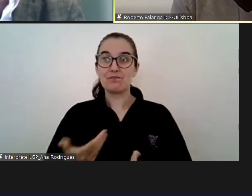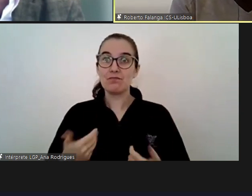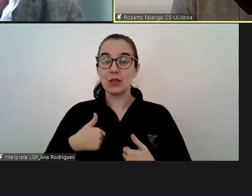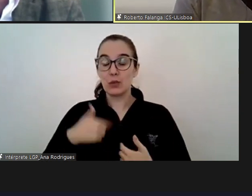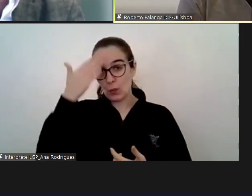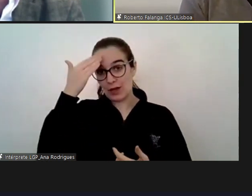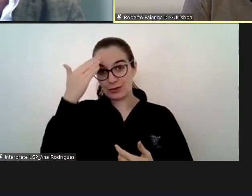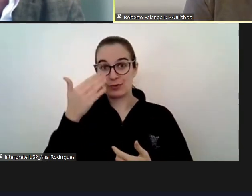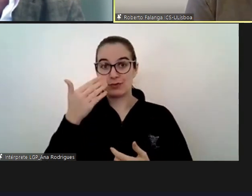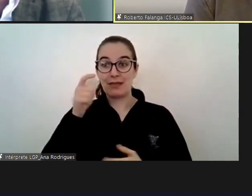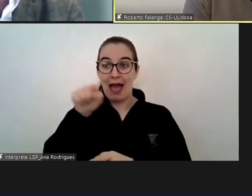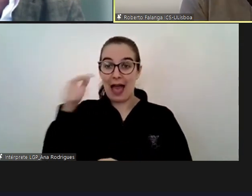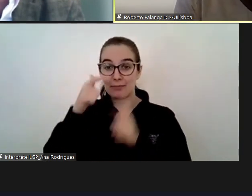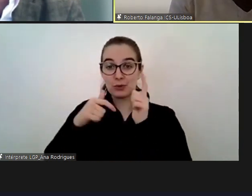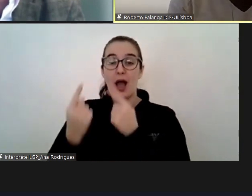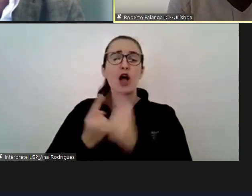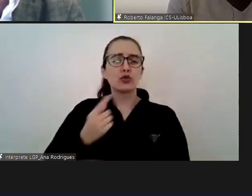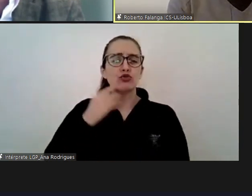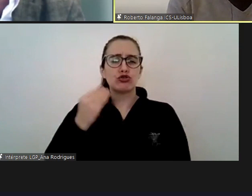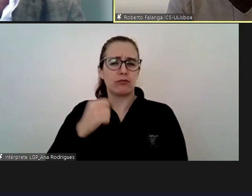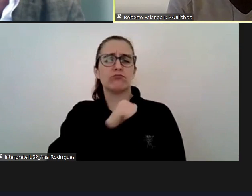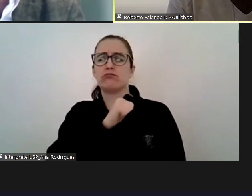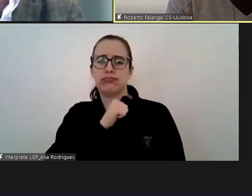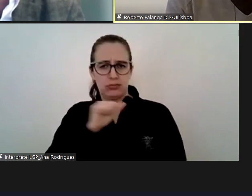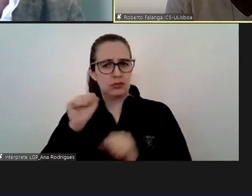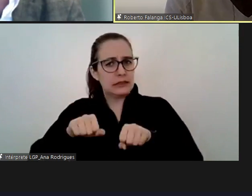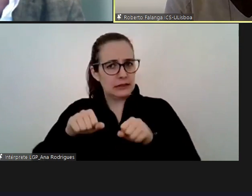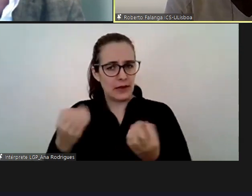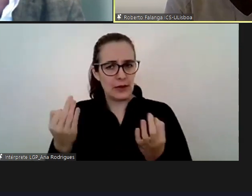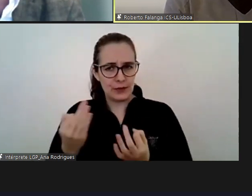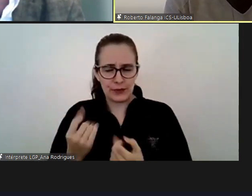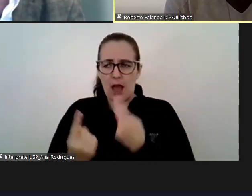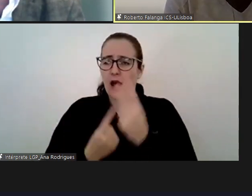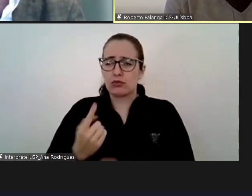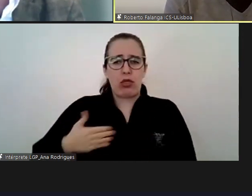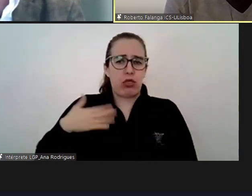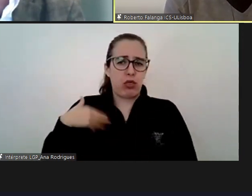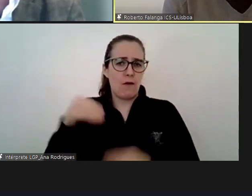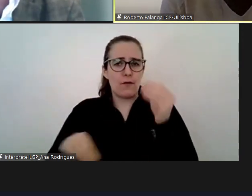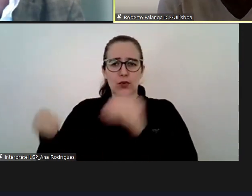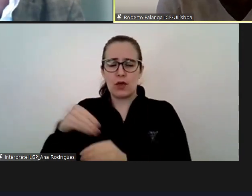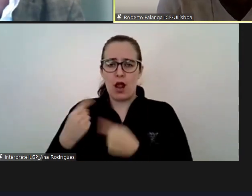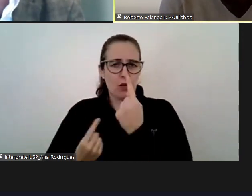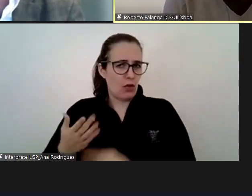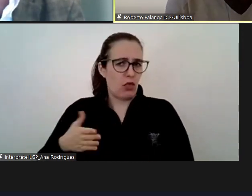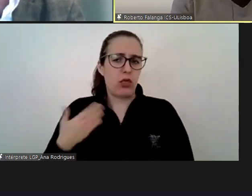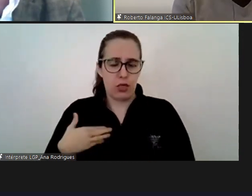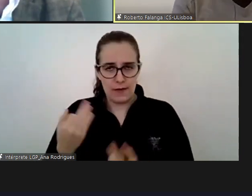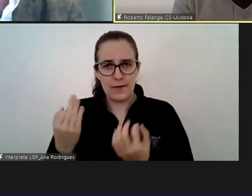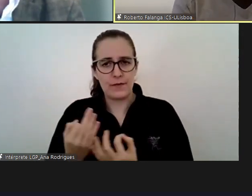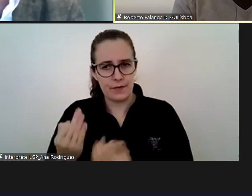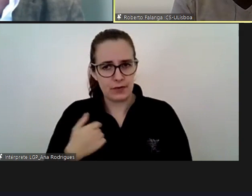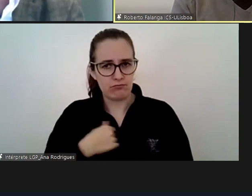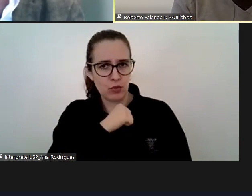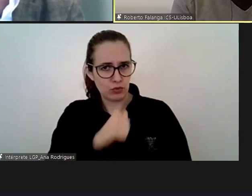a apatia de alguns jovens ou a decisão de não votar de muitos jovens,